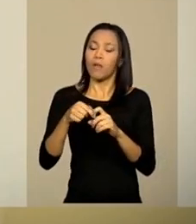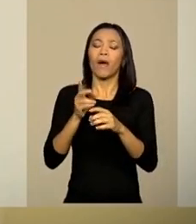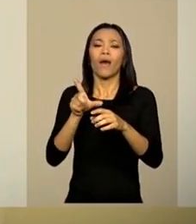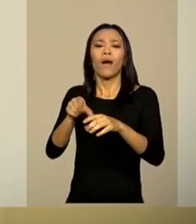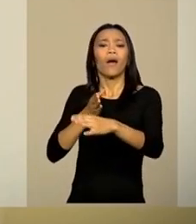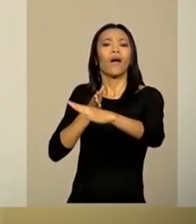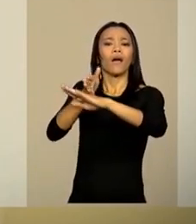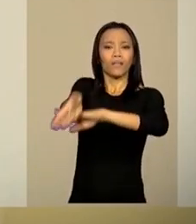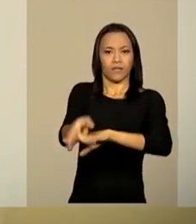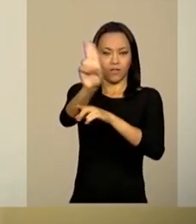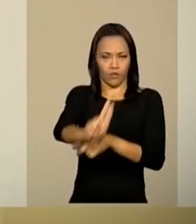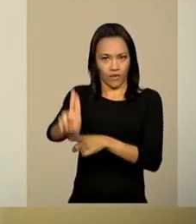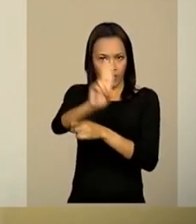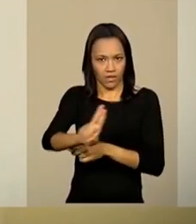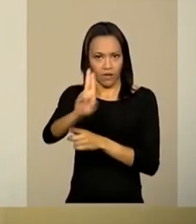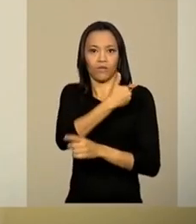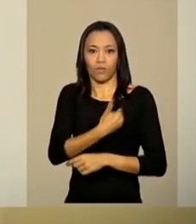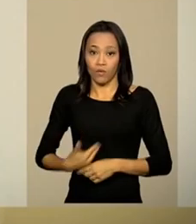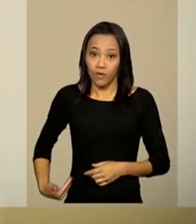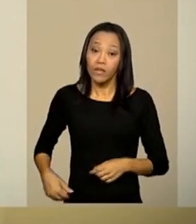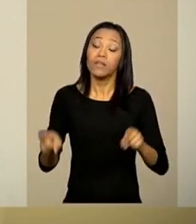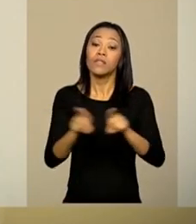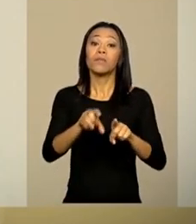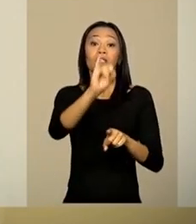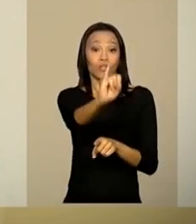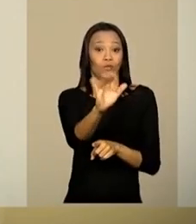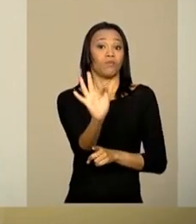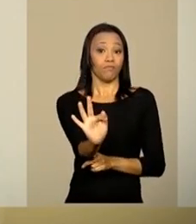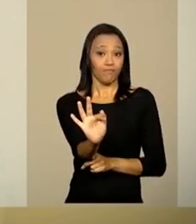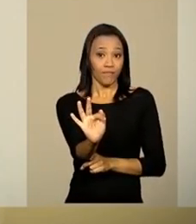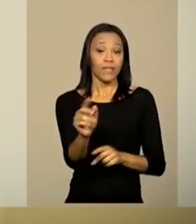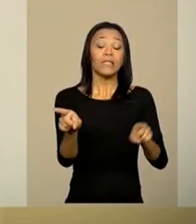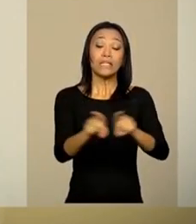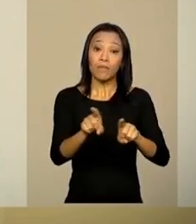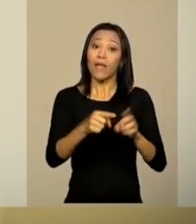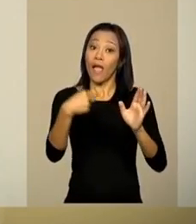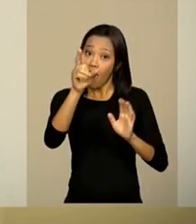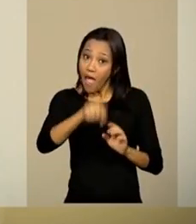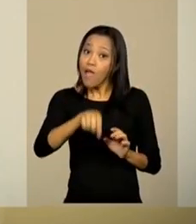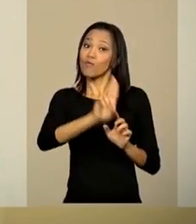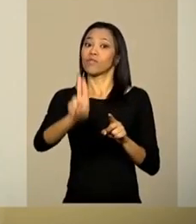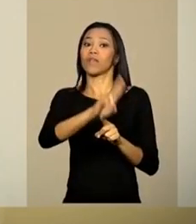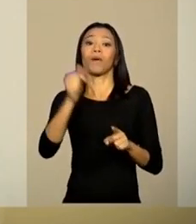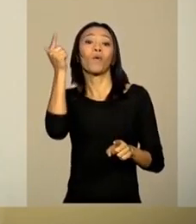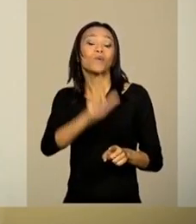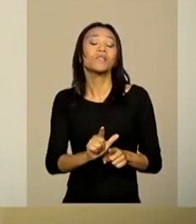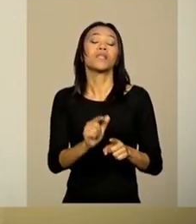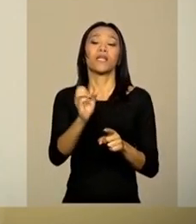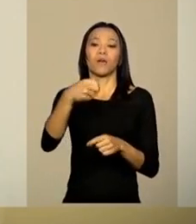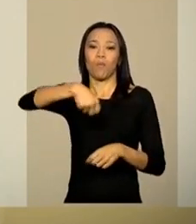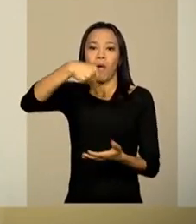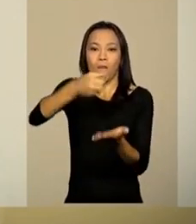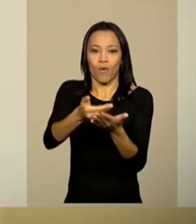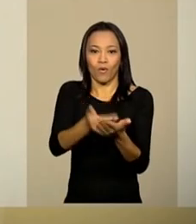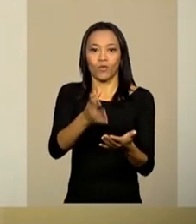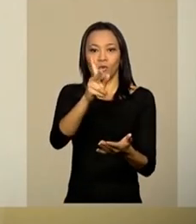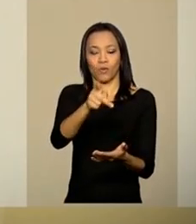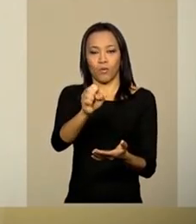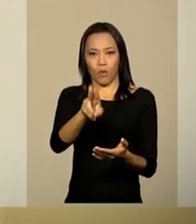ter acesso a universidades públicas, institutos federais. Vale para ganhar a bolsa do Proi. Vale para o